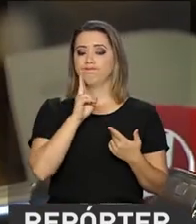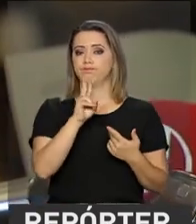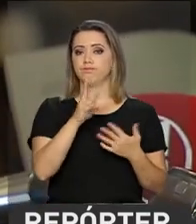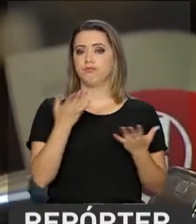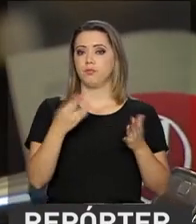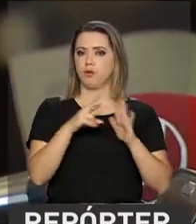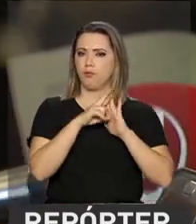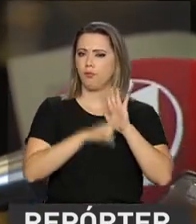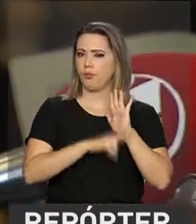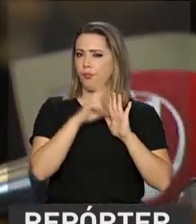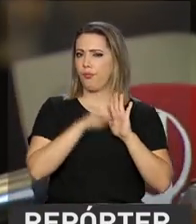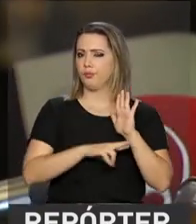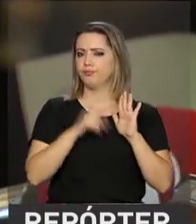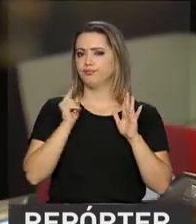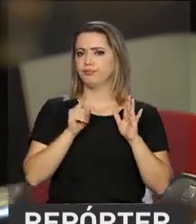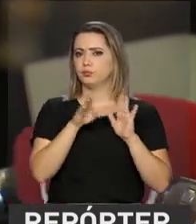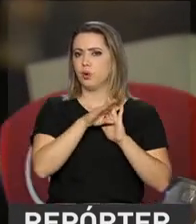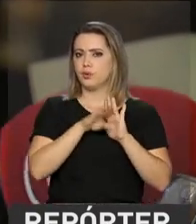projeto visa,